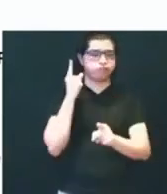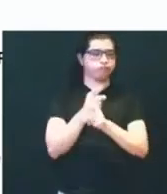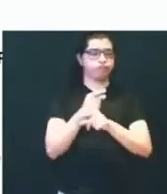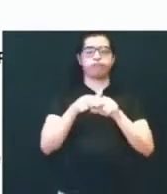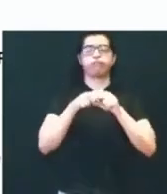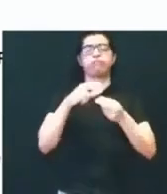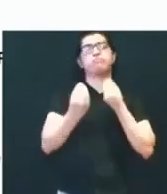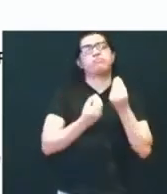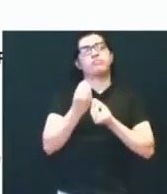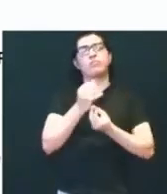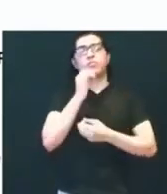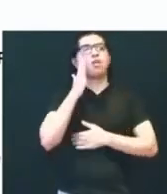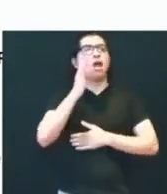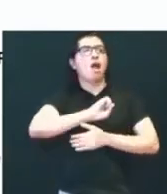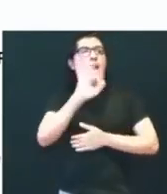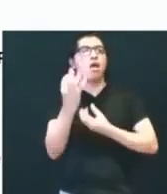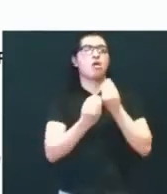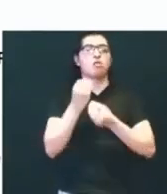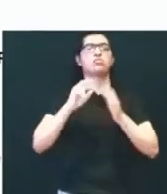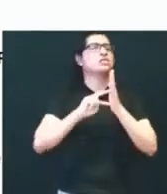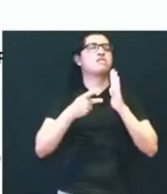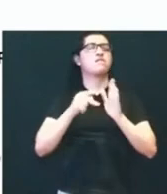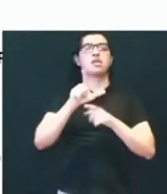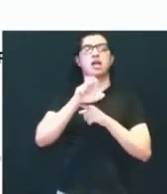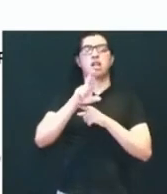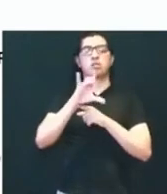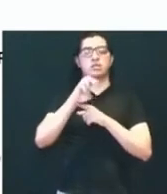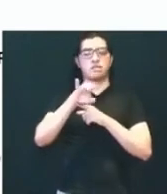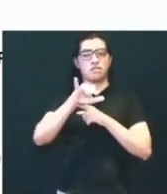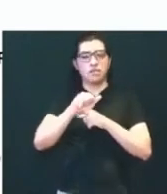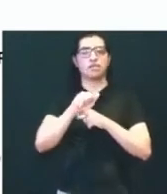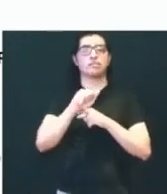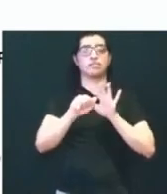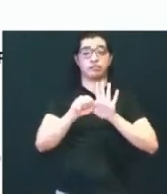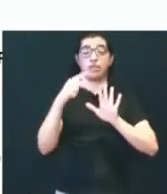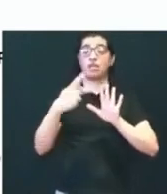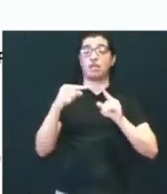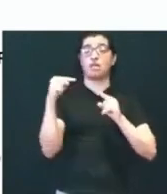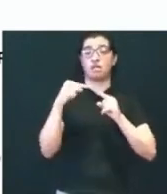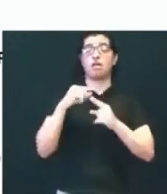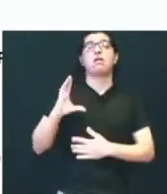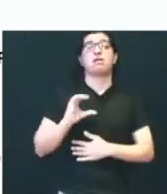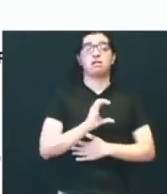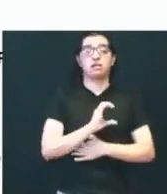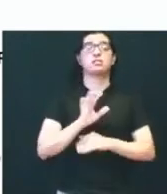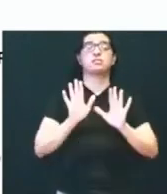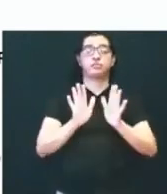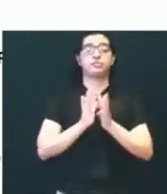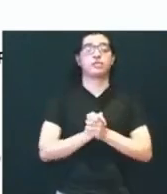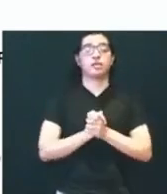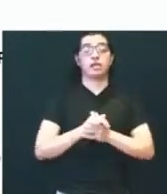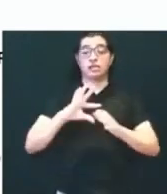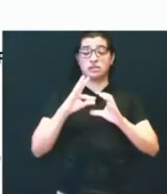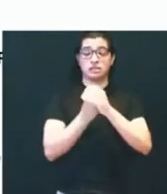aqui a gente vai começar a entender o que é a leucemia. A leucemia é um câncer. É um câncer que afeta a célula